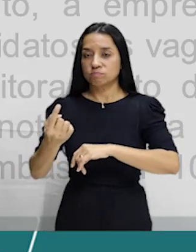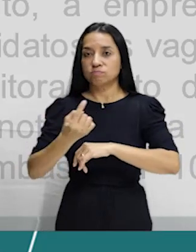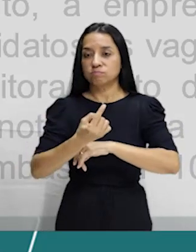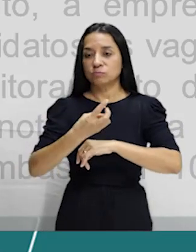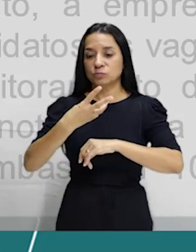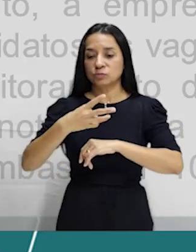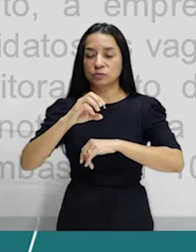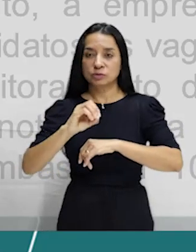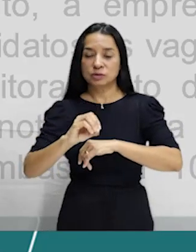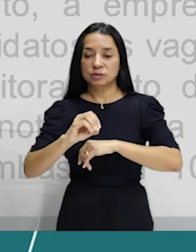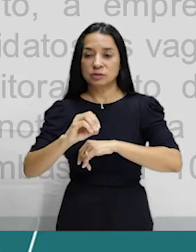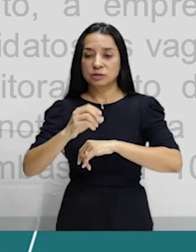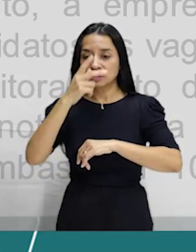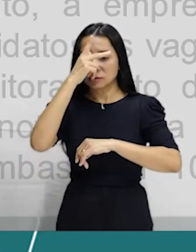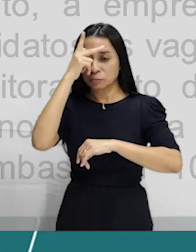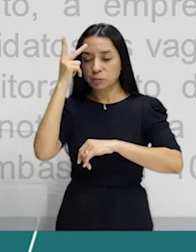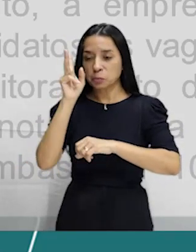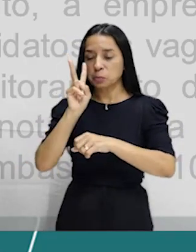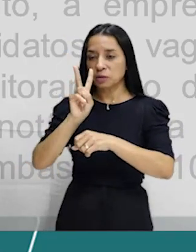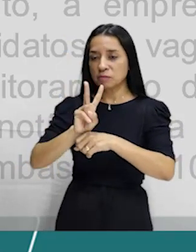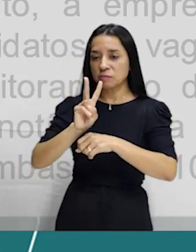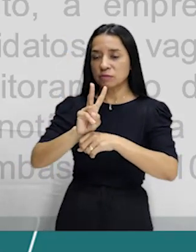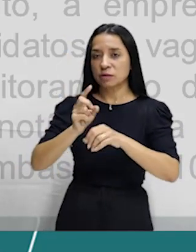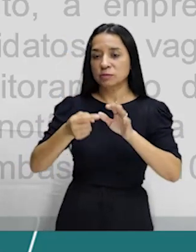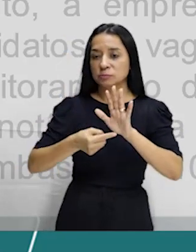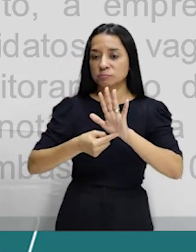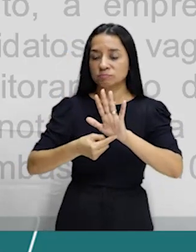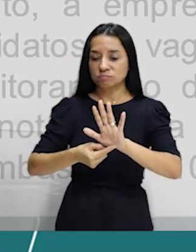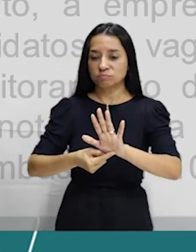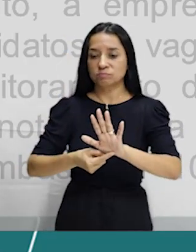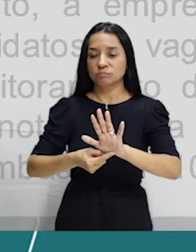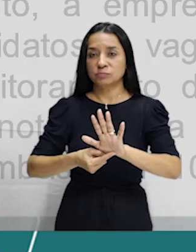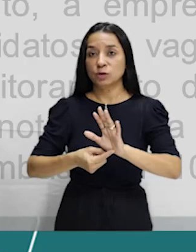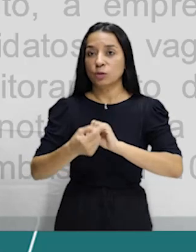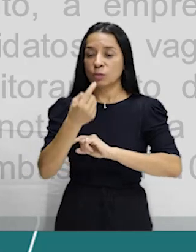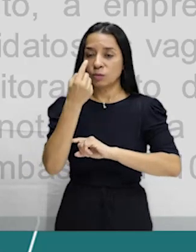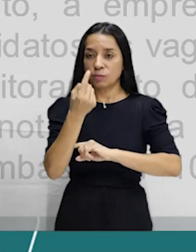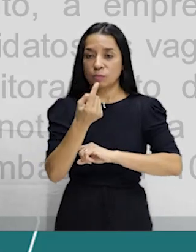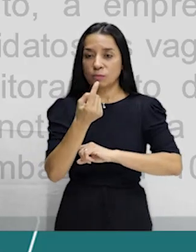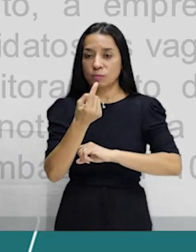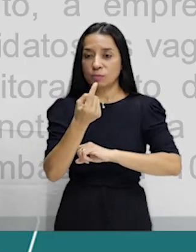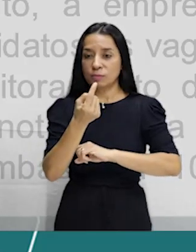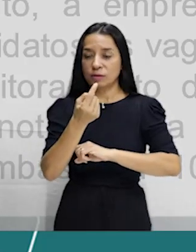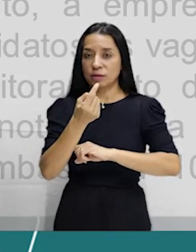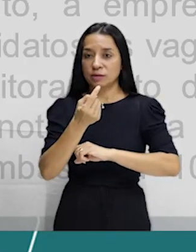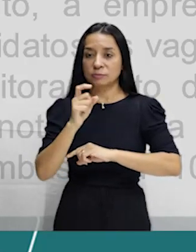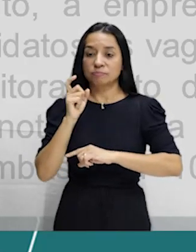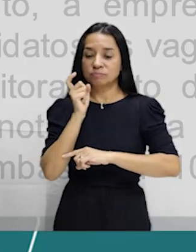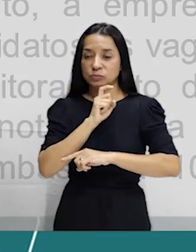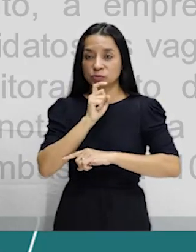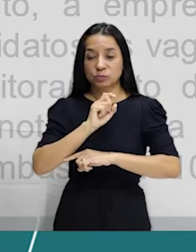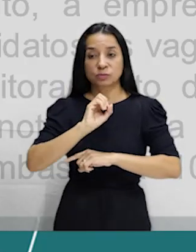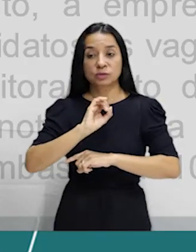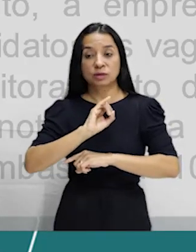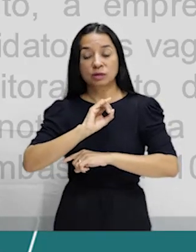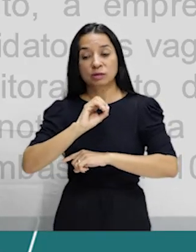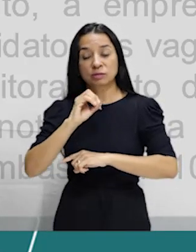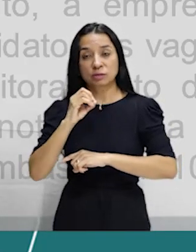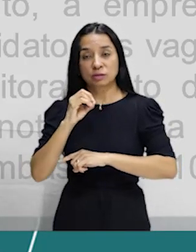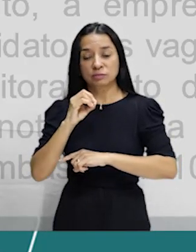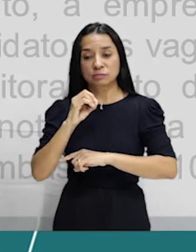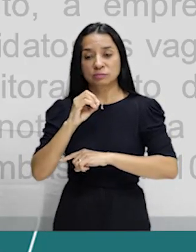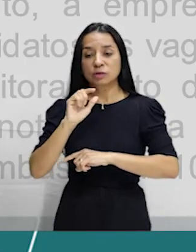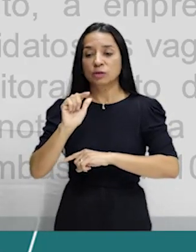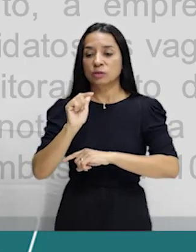às vagas ofertadas. Uma era falsa e a outra real. Após monitoramento das